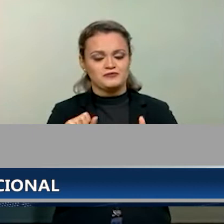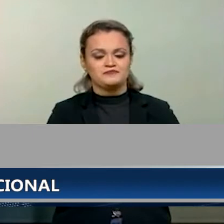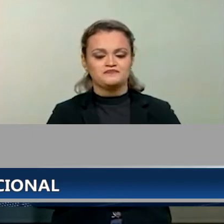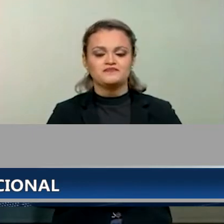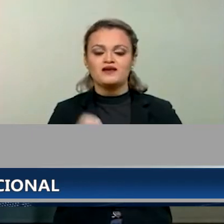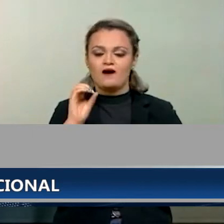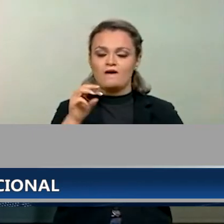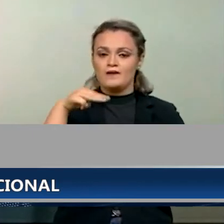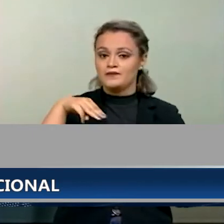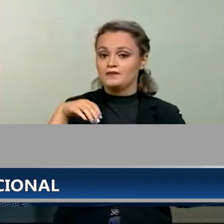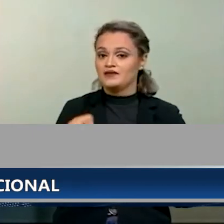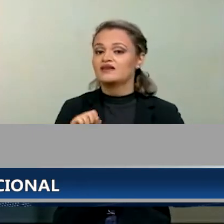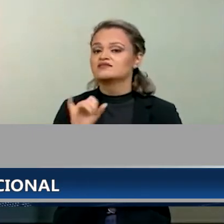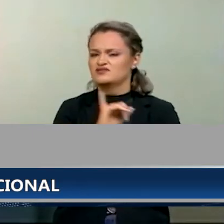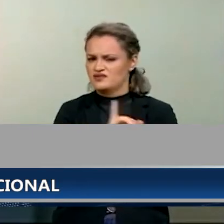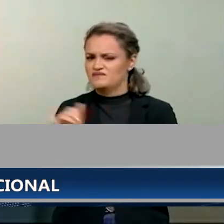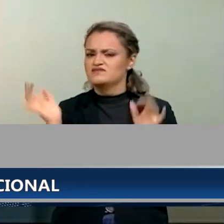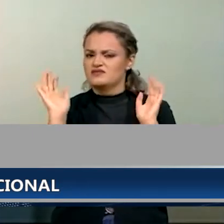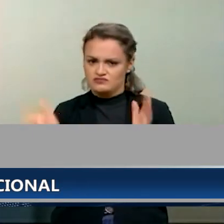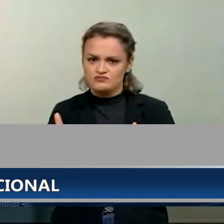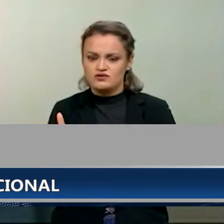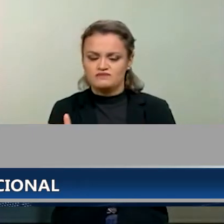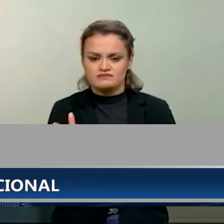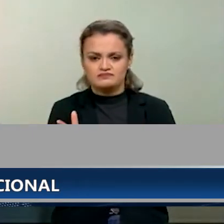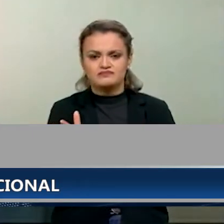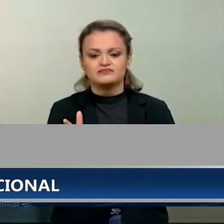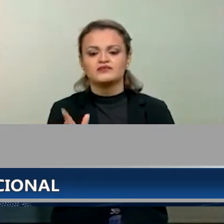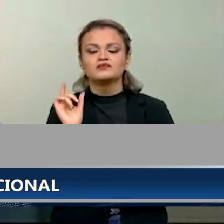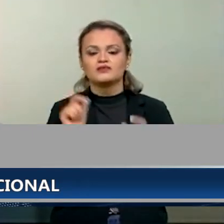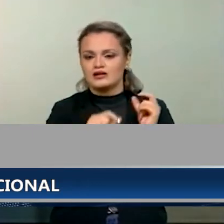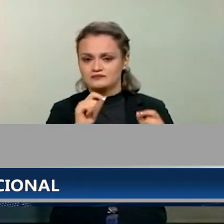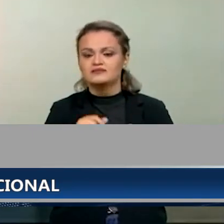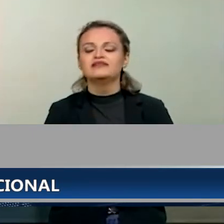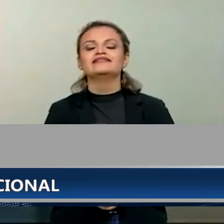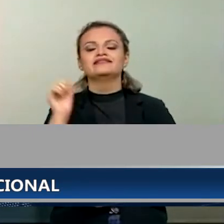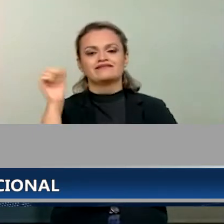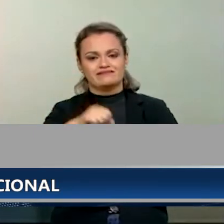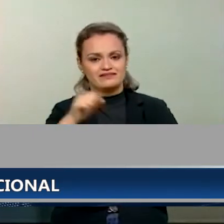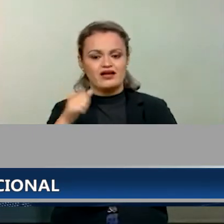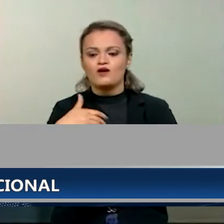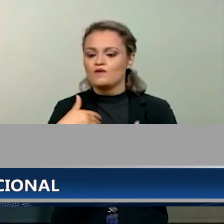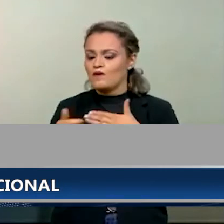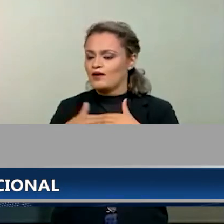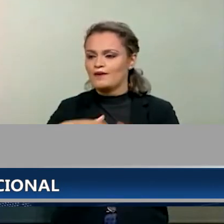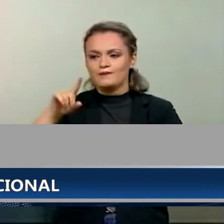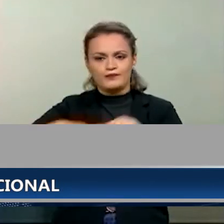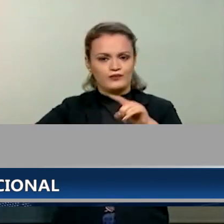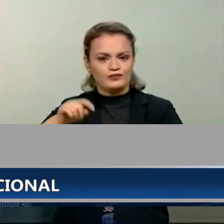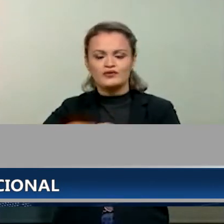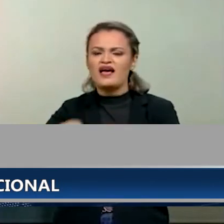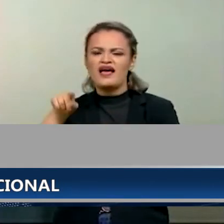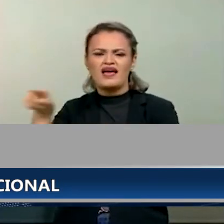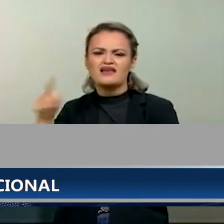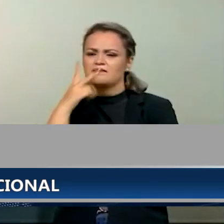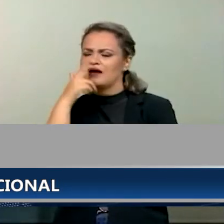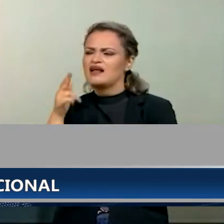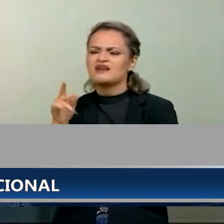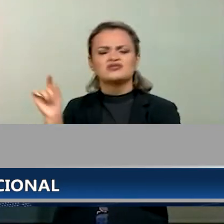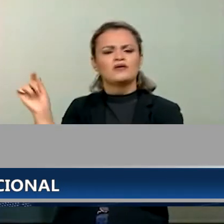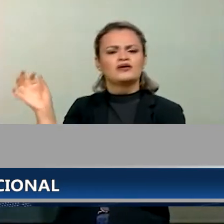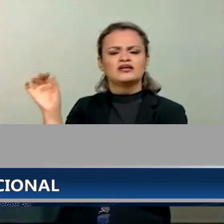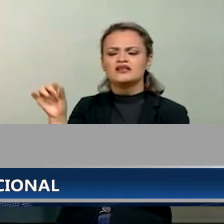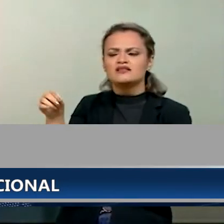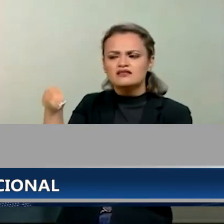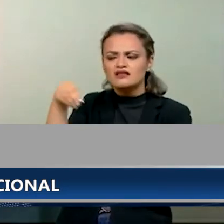Organização Mundial da Saúde já se posicionou sobre isso e disse que sim, que qualquer um desses produtos, mesmo aqueles que têm um líquido que